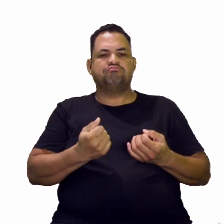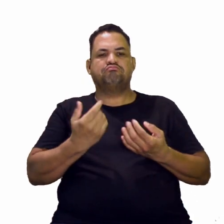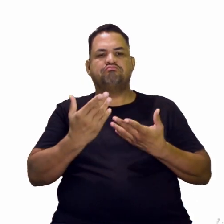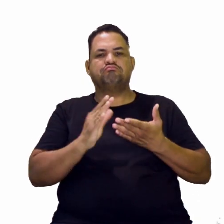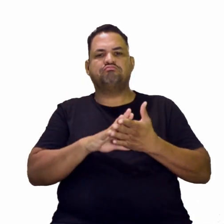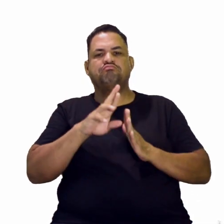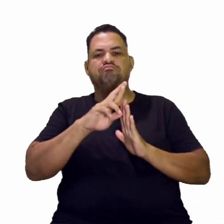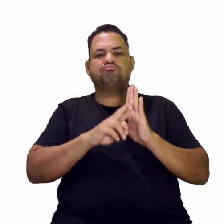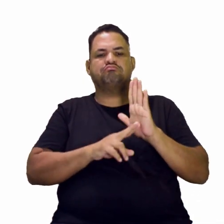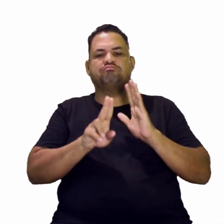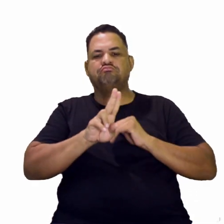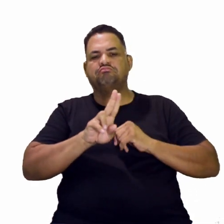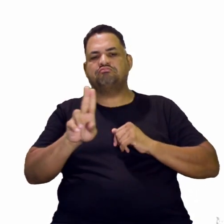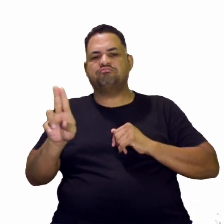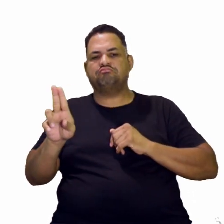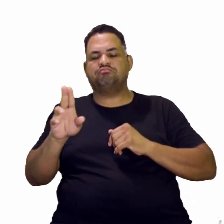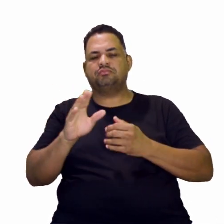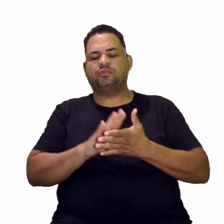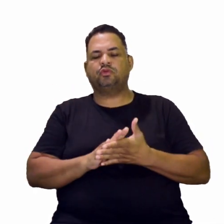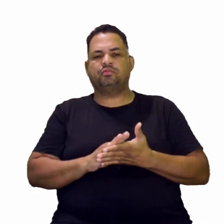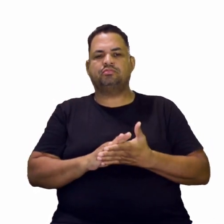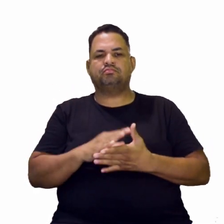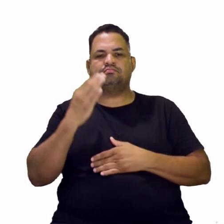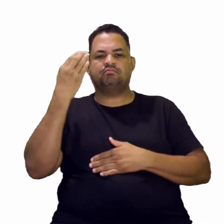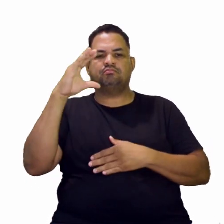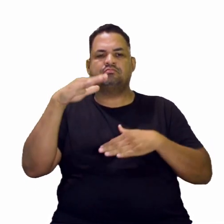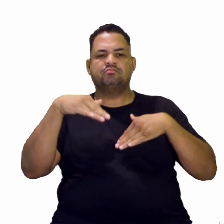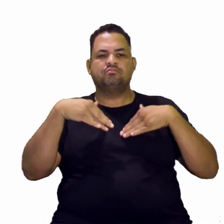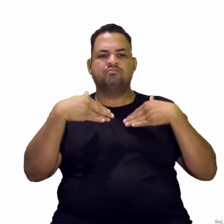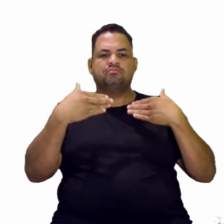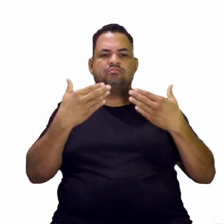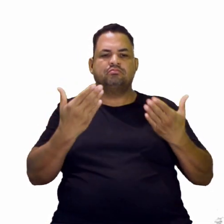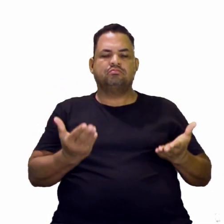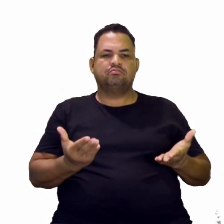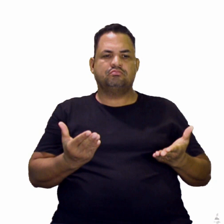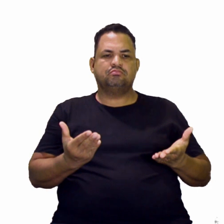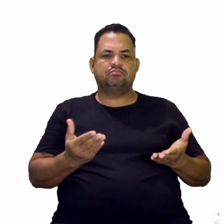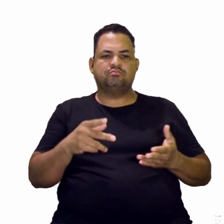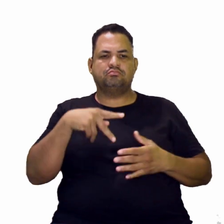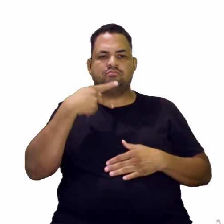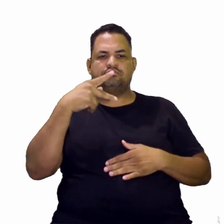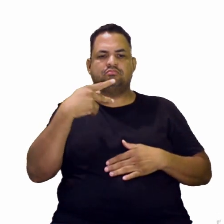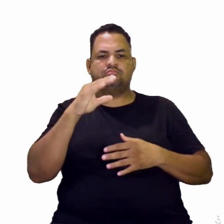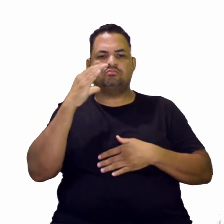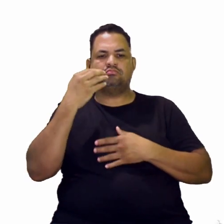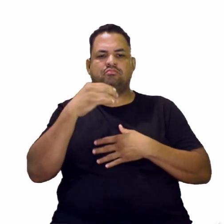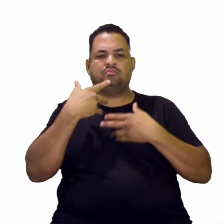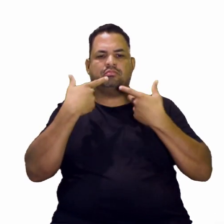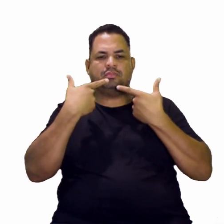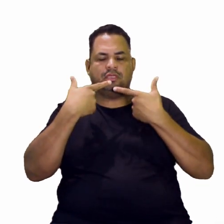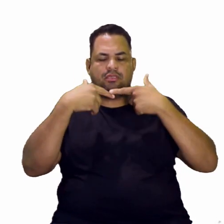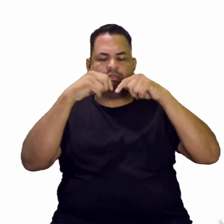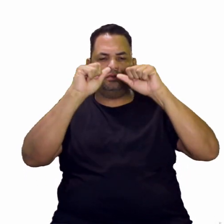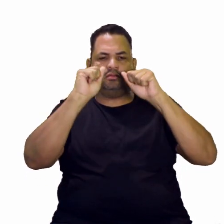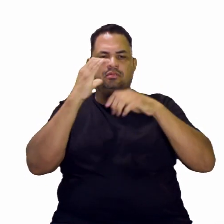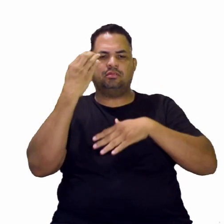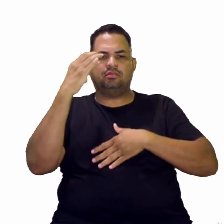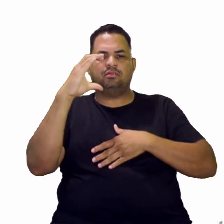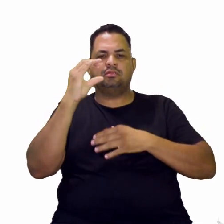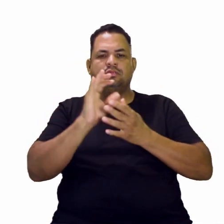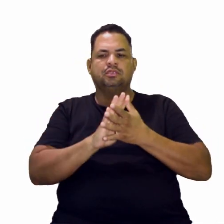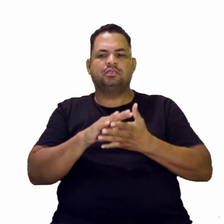sobre nomenclatura científica. Ou seja, quando nós estamos lidando com uma linguagem científica, existe uma